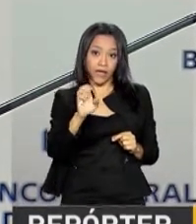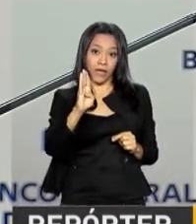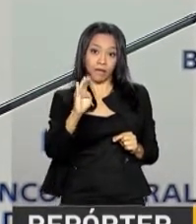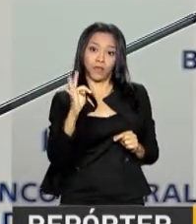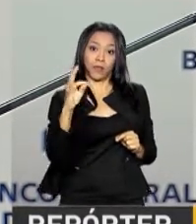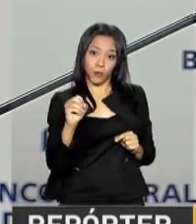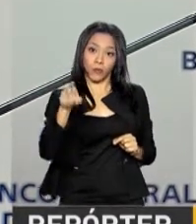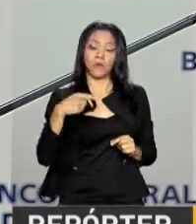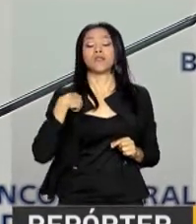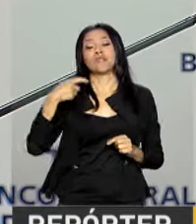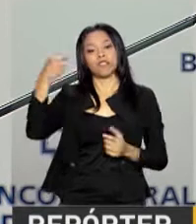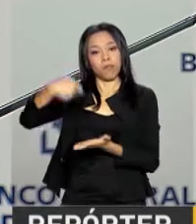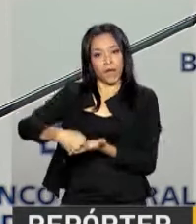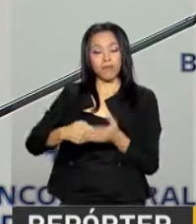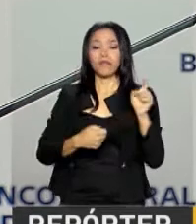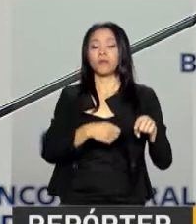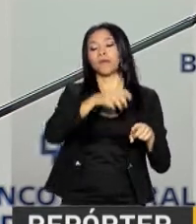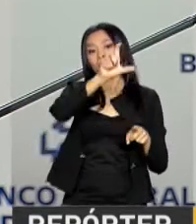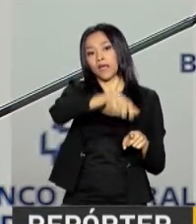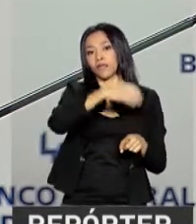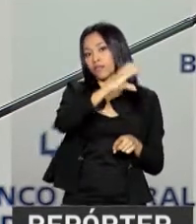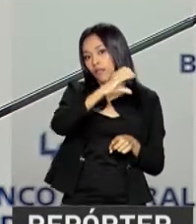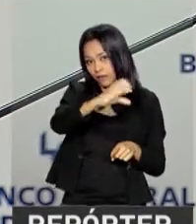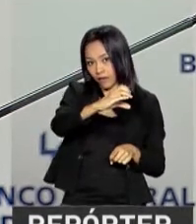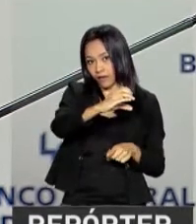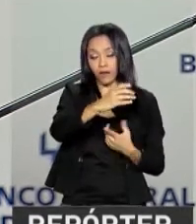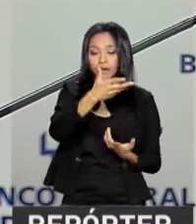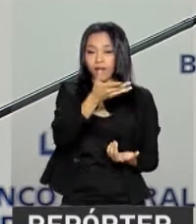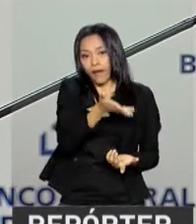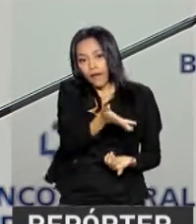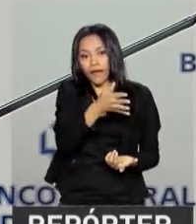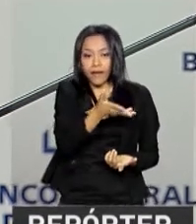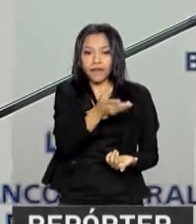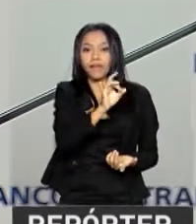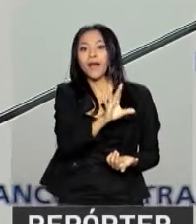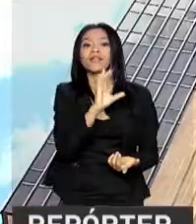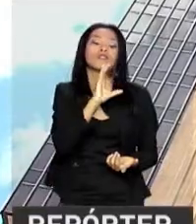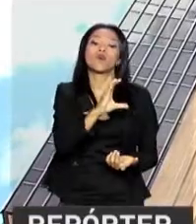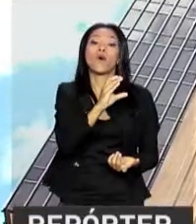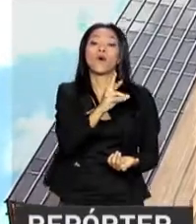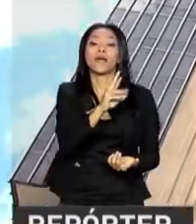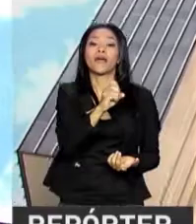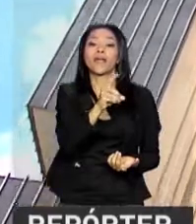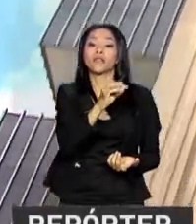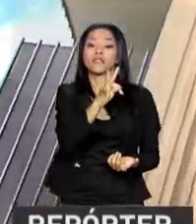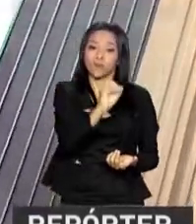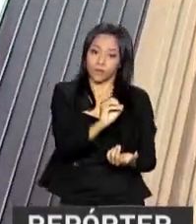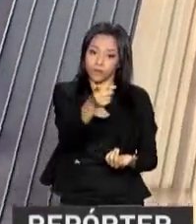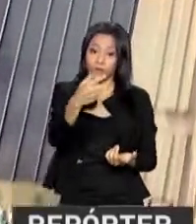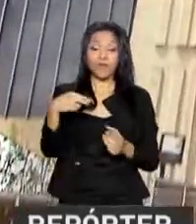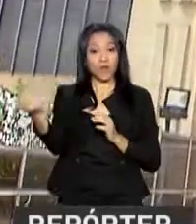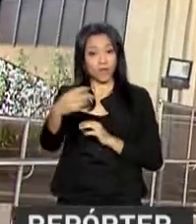pagamento do cartão de crédito seja mais um cartaz mais uma operação para crédito com a medida o banco central